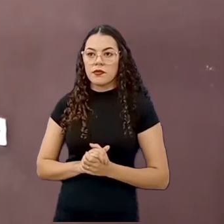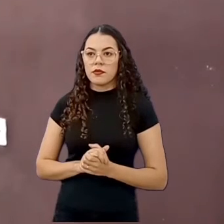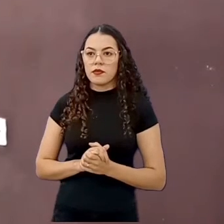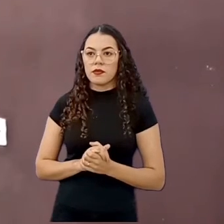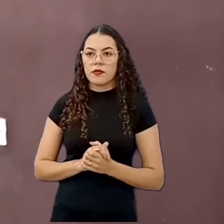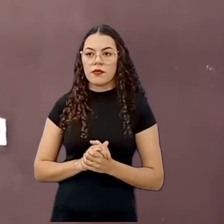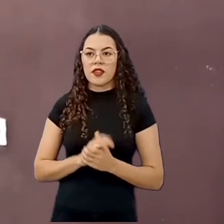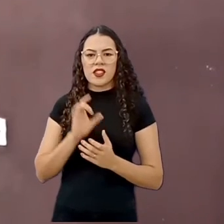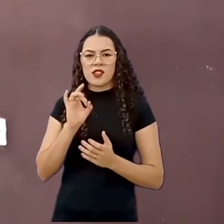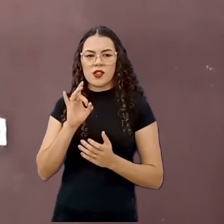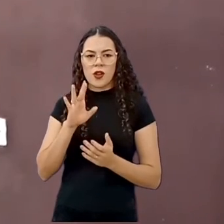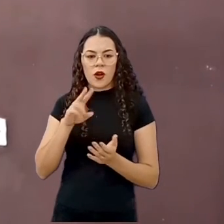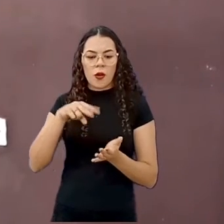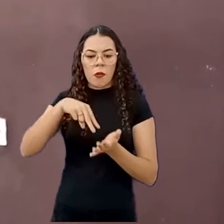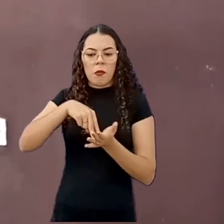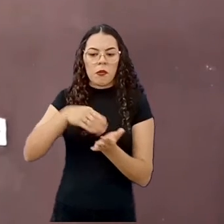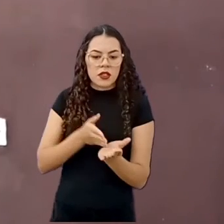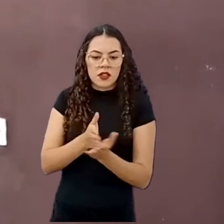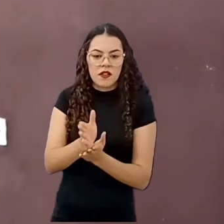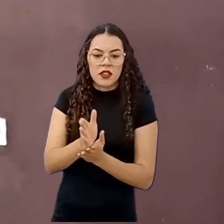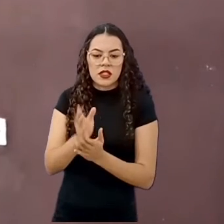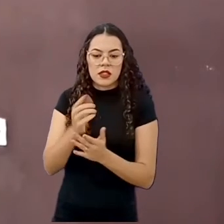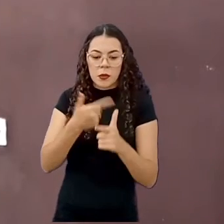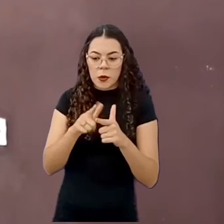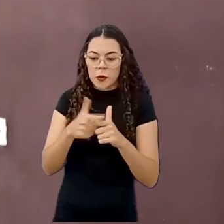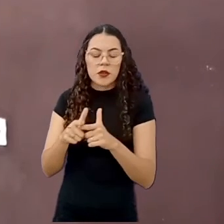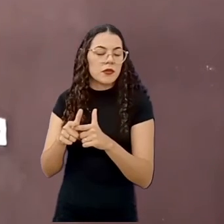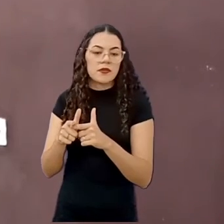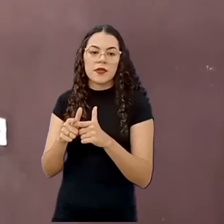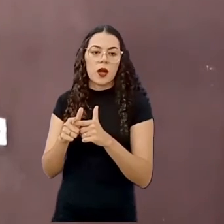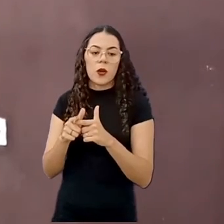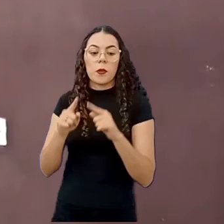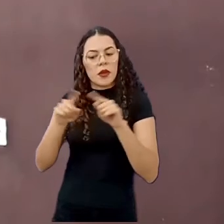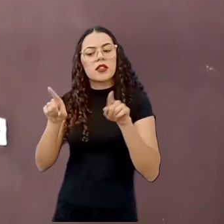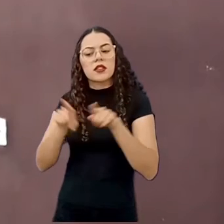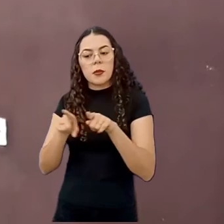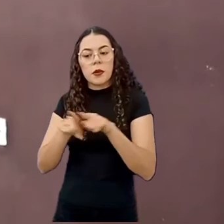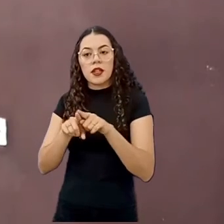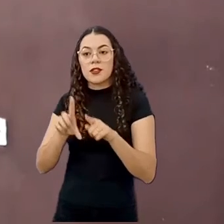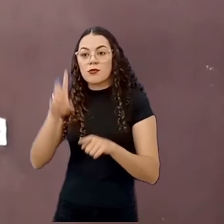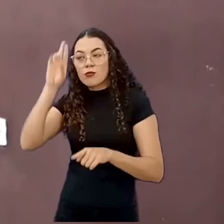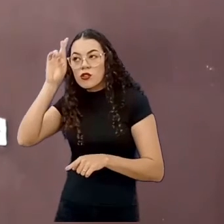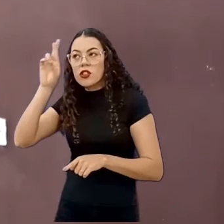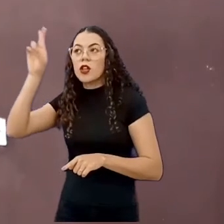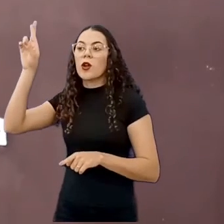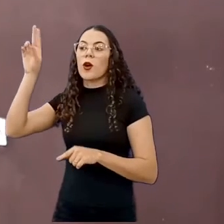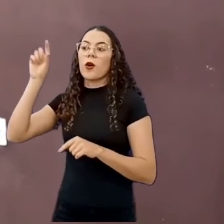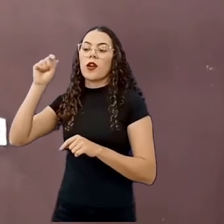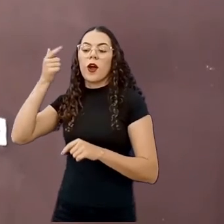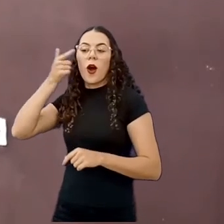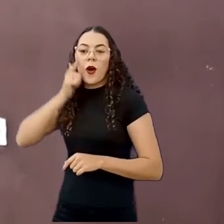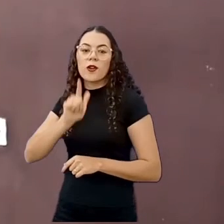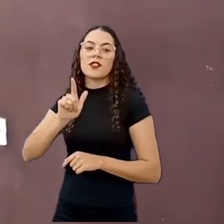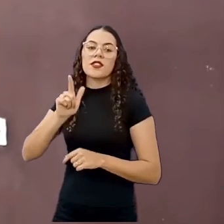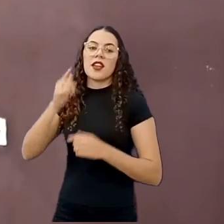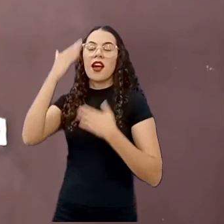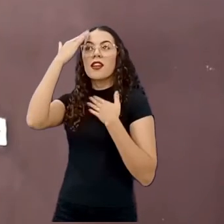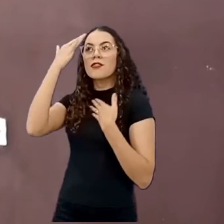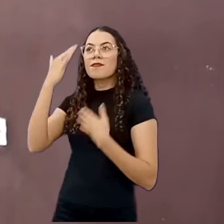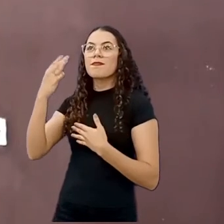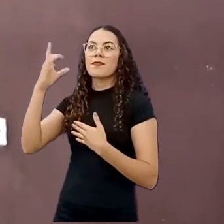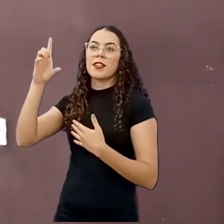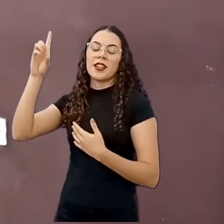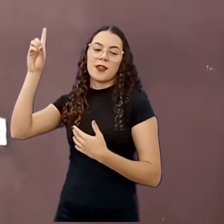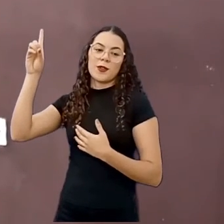Eles não apenas passavam pela perseverança, pelas dificuldades, mas no Senhor, eles eram capazes de agradecer a